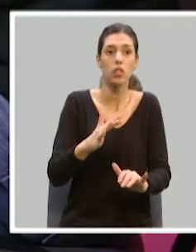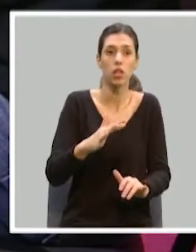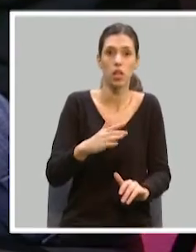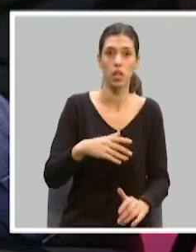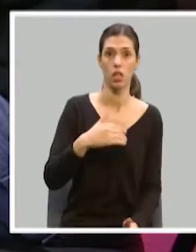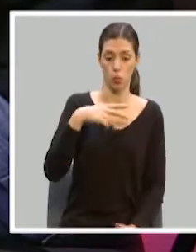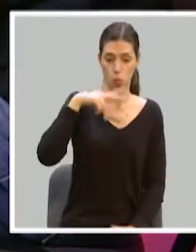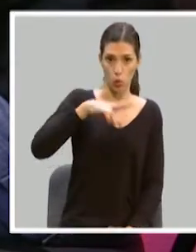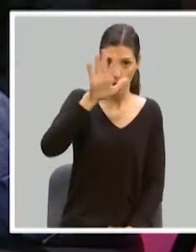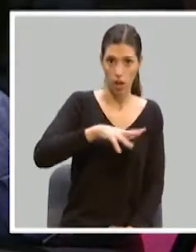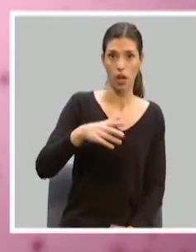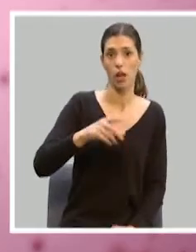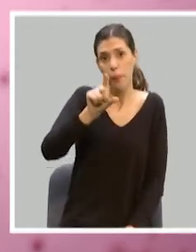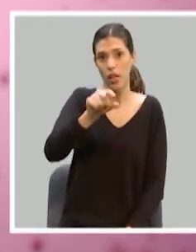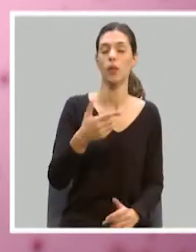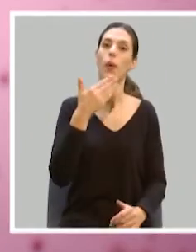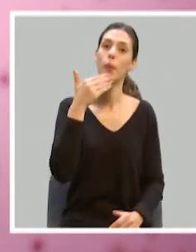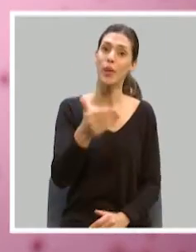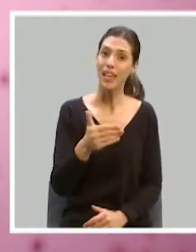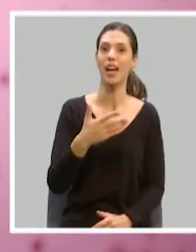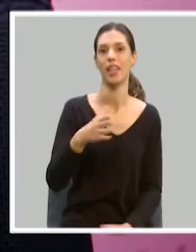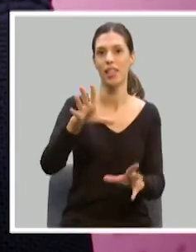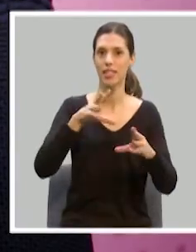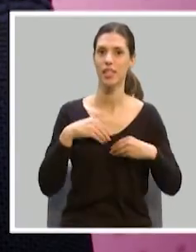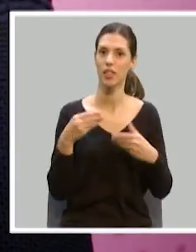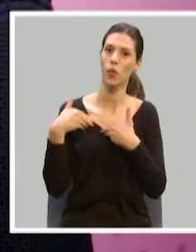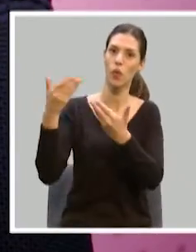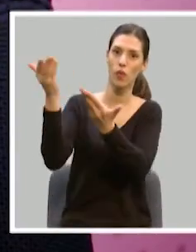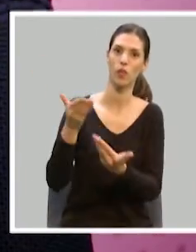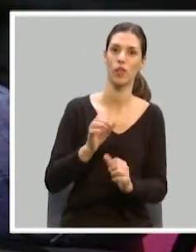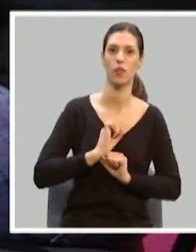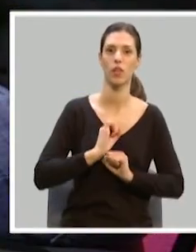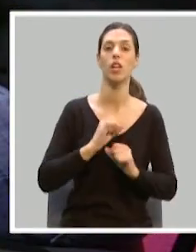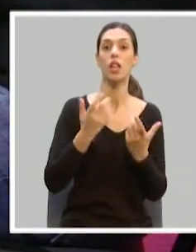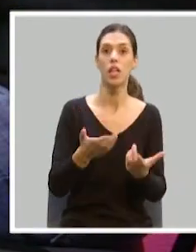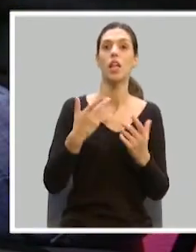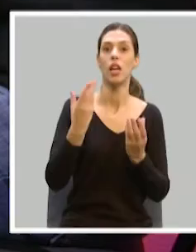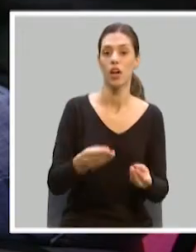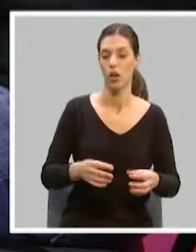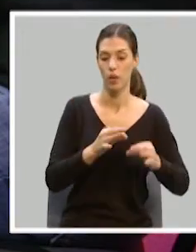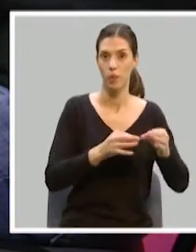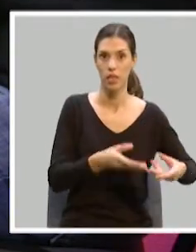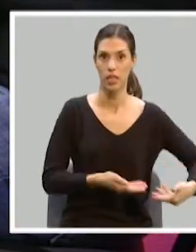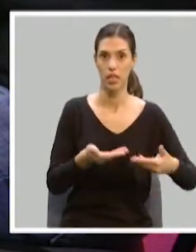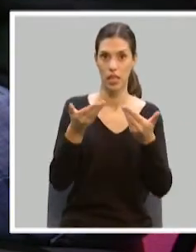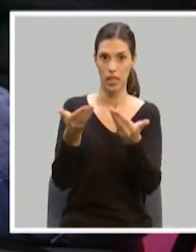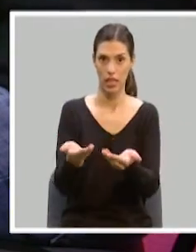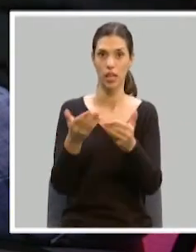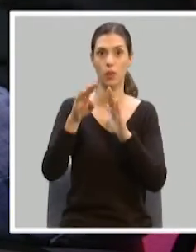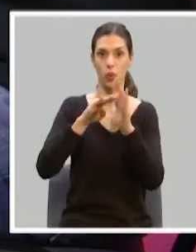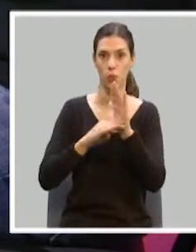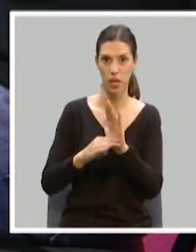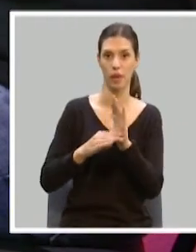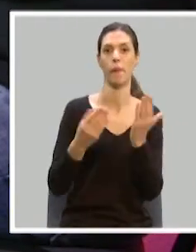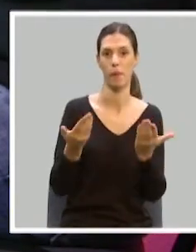talento em Portugal é extremamente barato muito obrigado por teres aceitado o meu convite para entregar-te uma recordação de